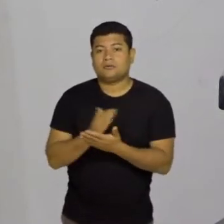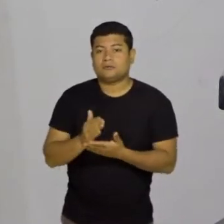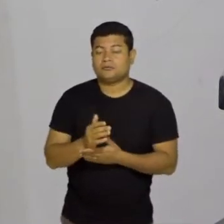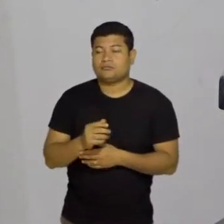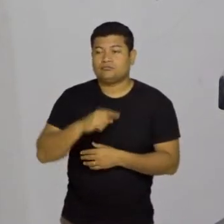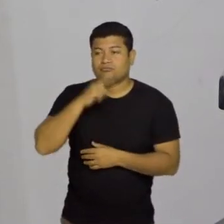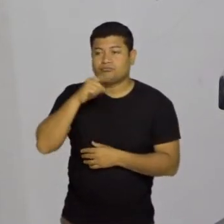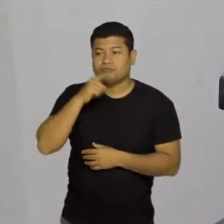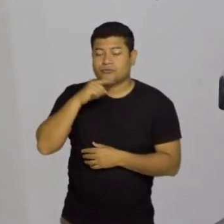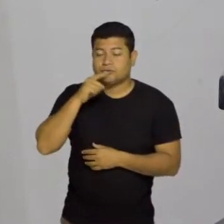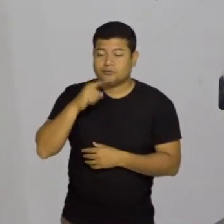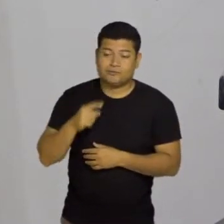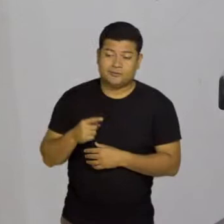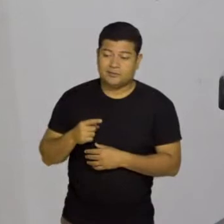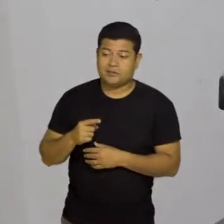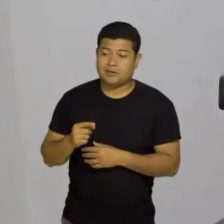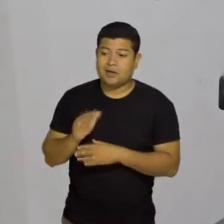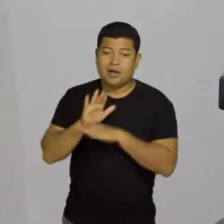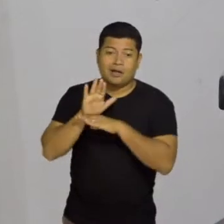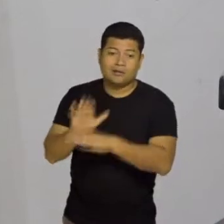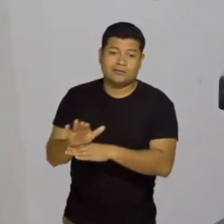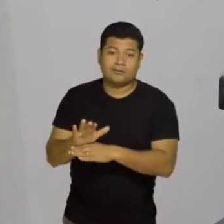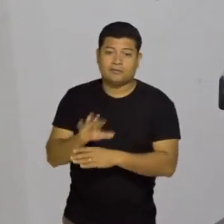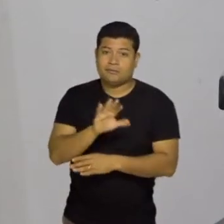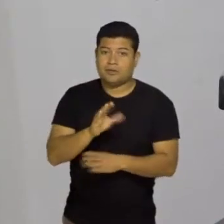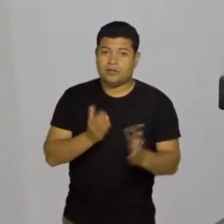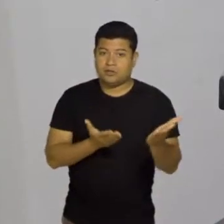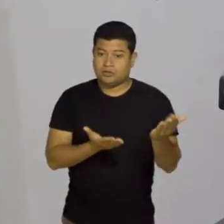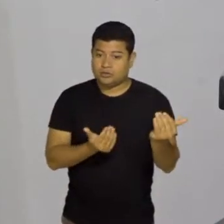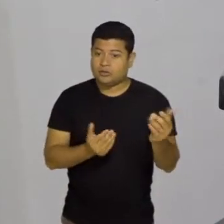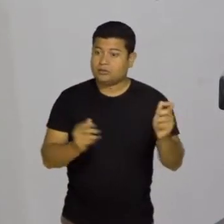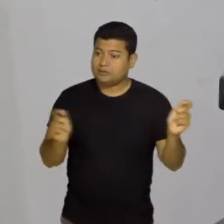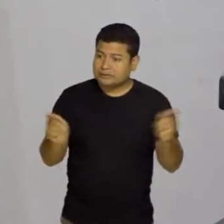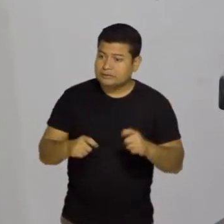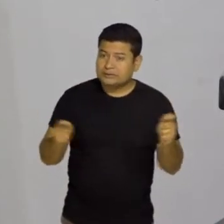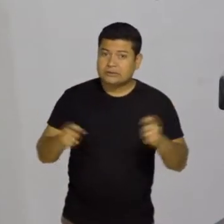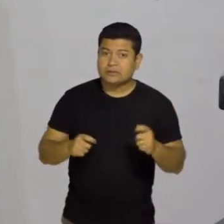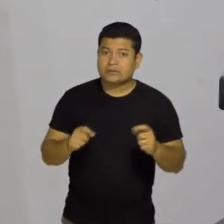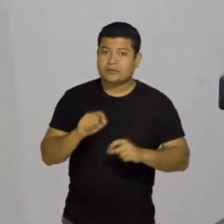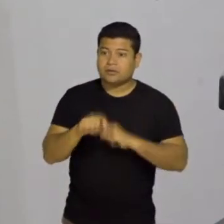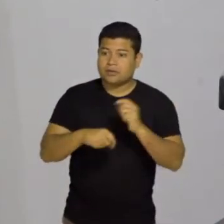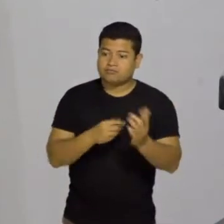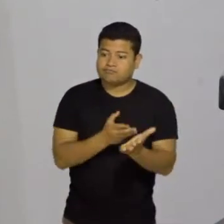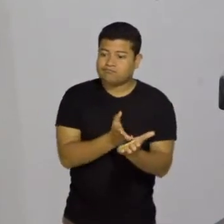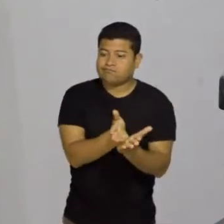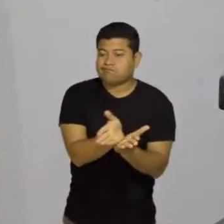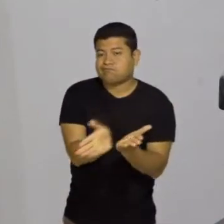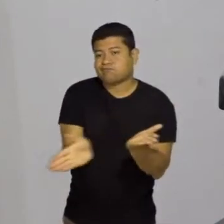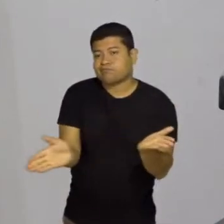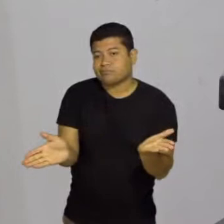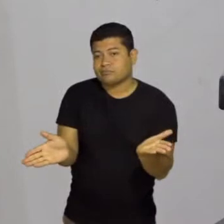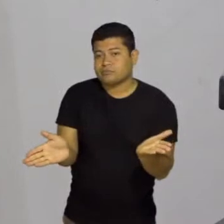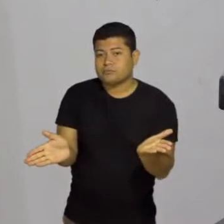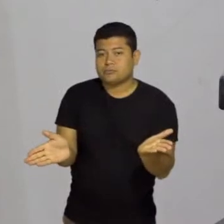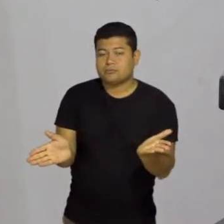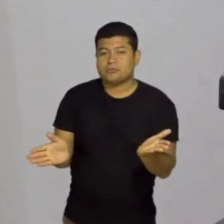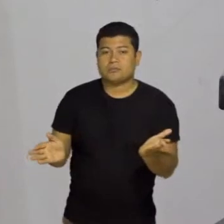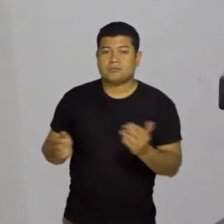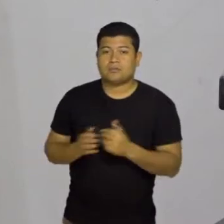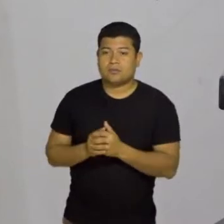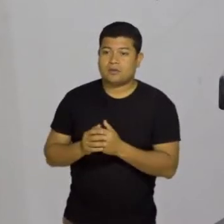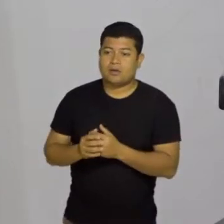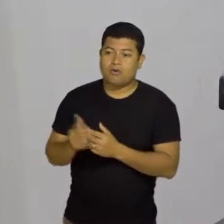pegar, é um jovem que poderia ter desvirtuado, mas que está aqui hoje para nos